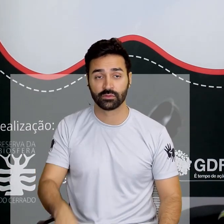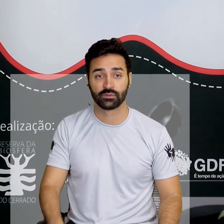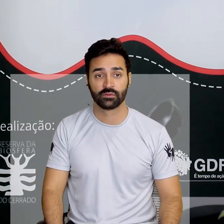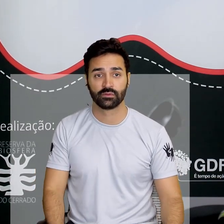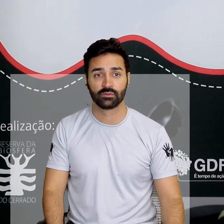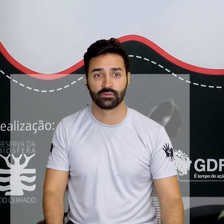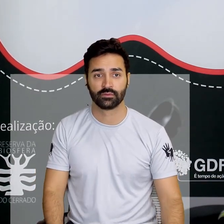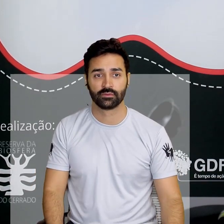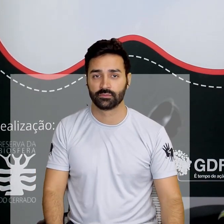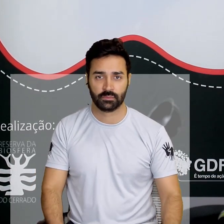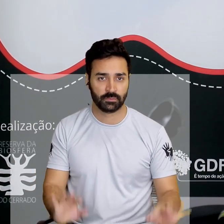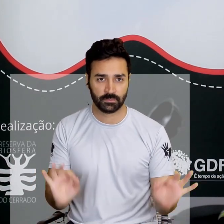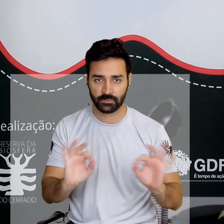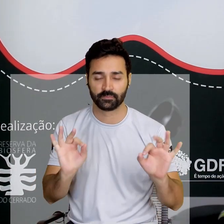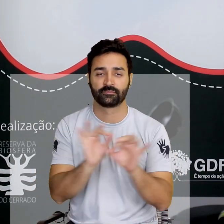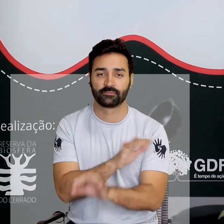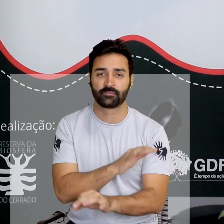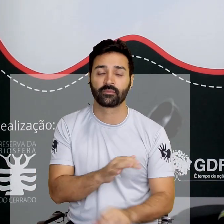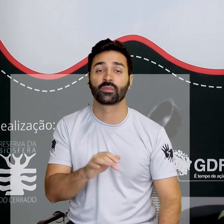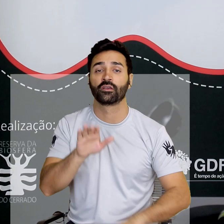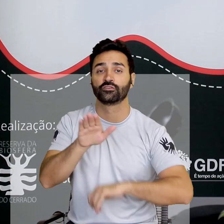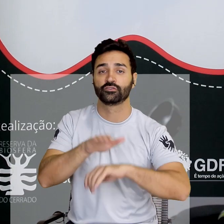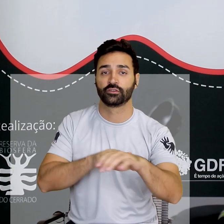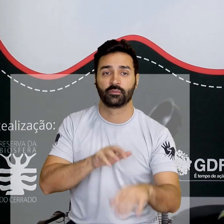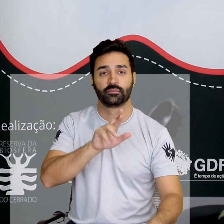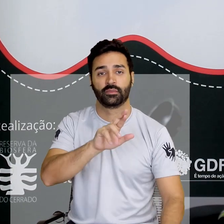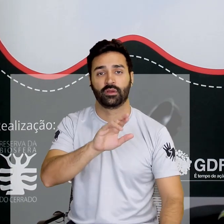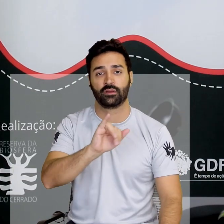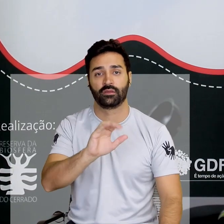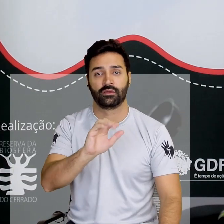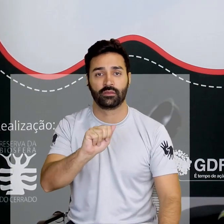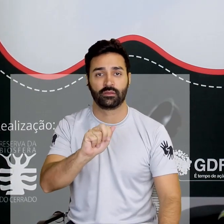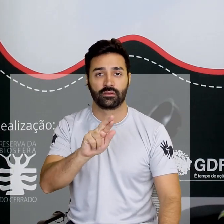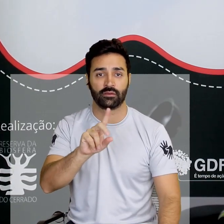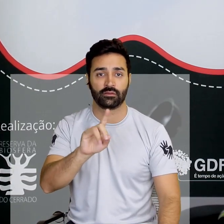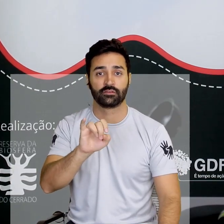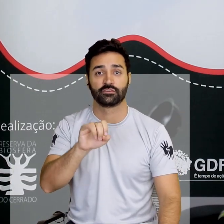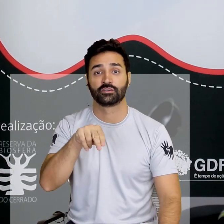Não. Então tá, agora a Ricardina.